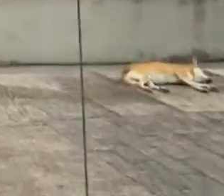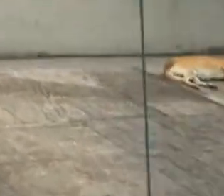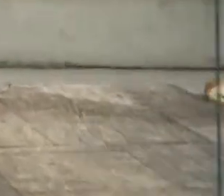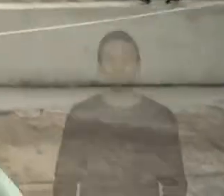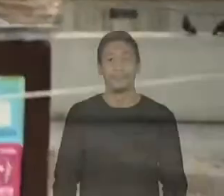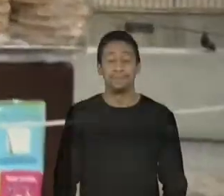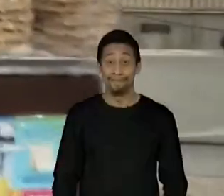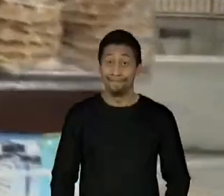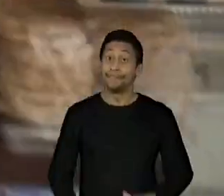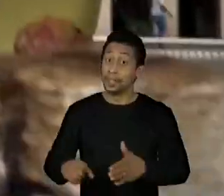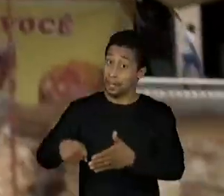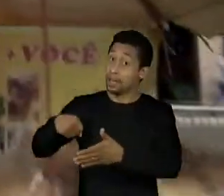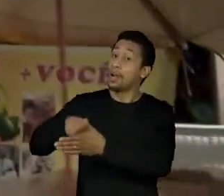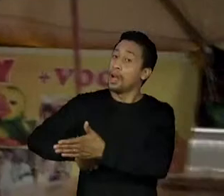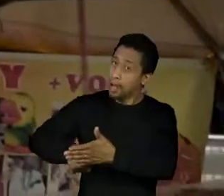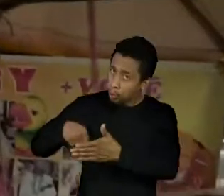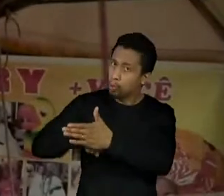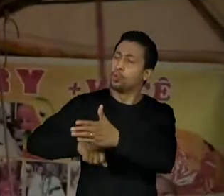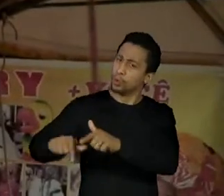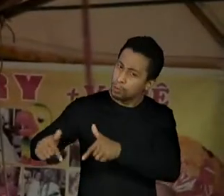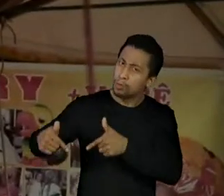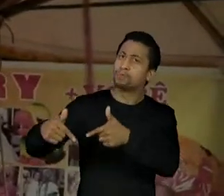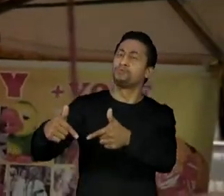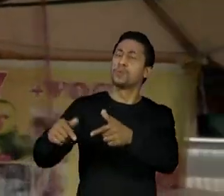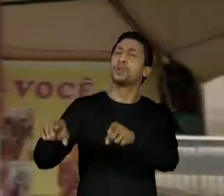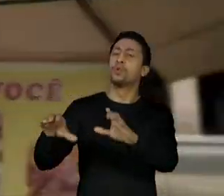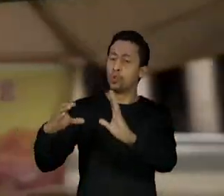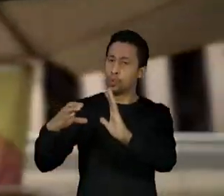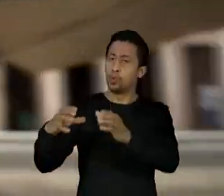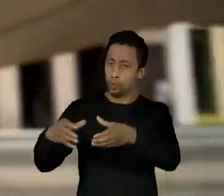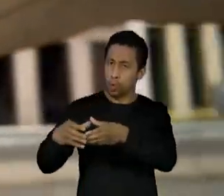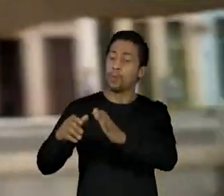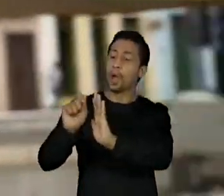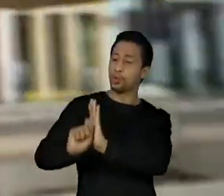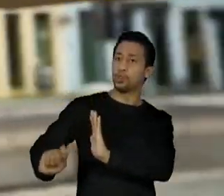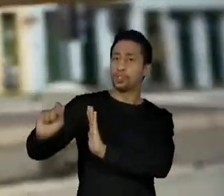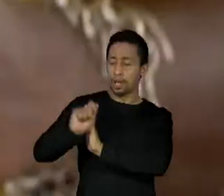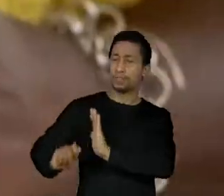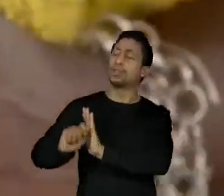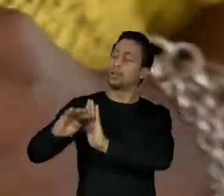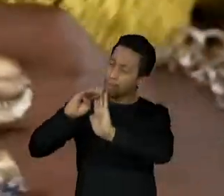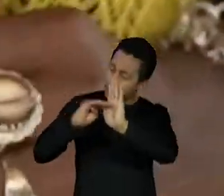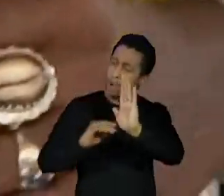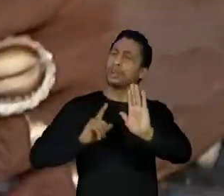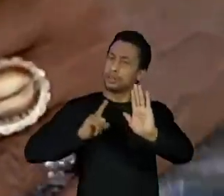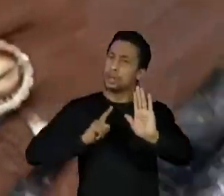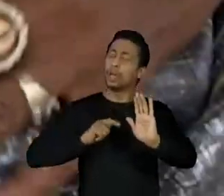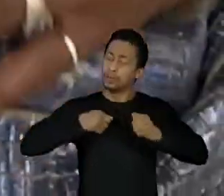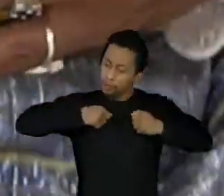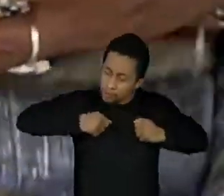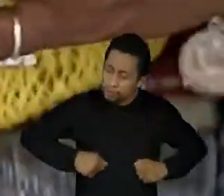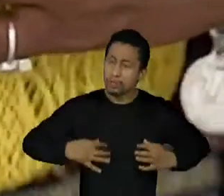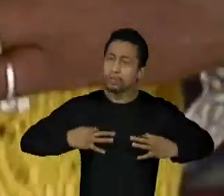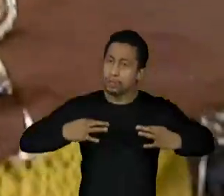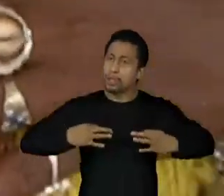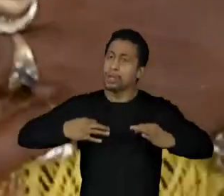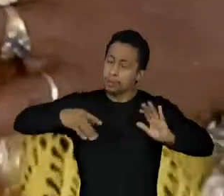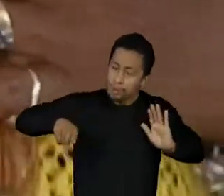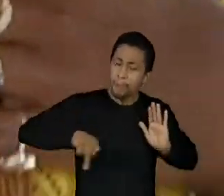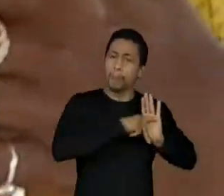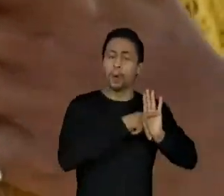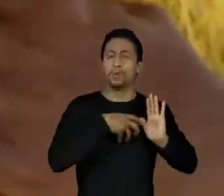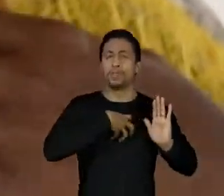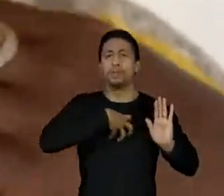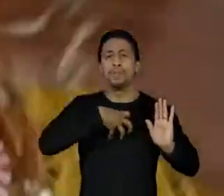elementos. A luta maior até da própria associação é que as baianas se vistam de baiana, que usem seus adereços, que usem sua vestimenta.